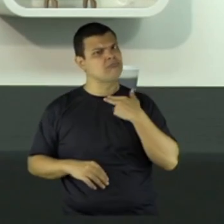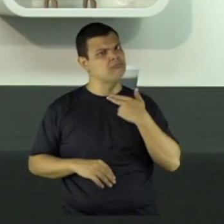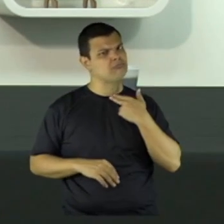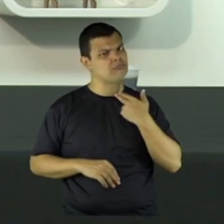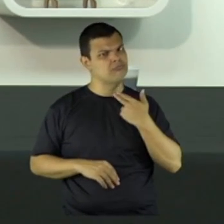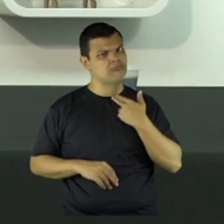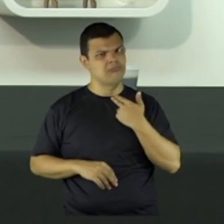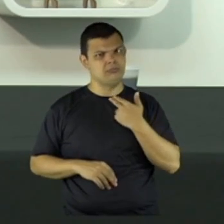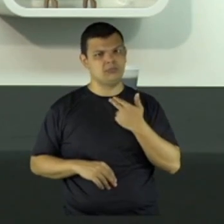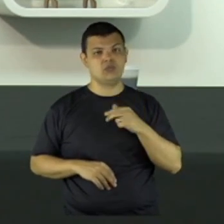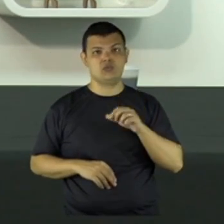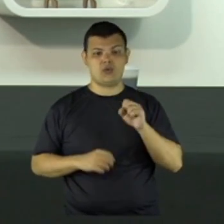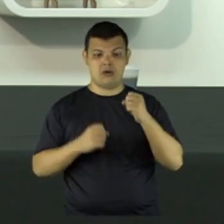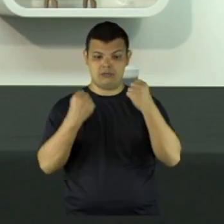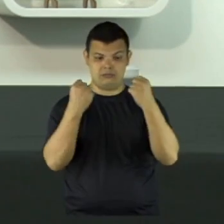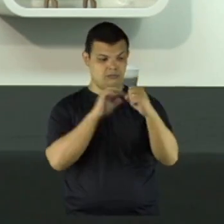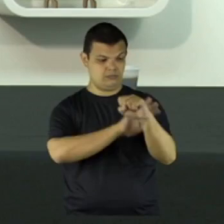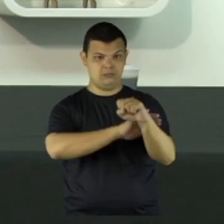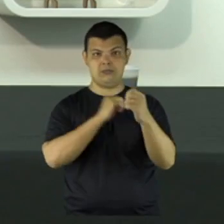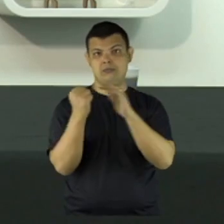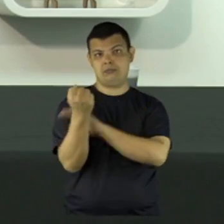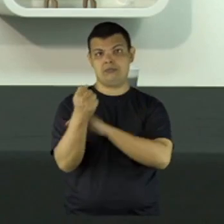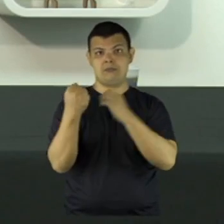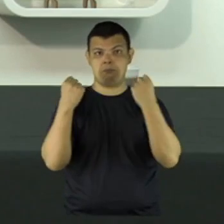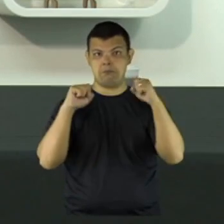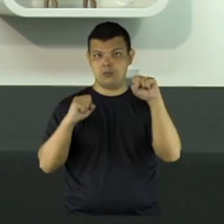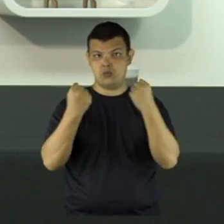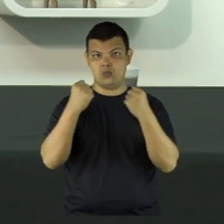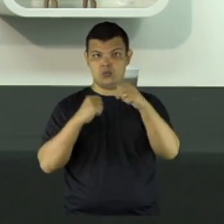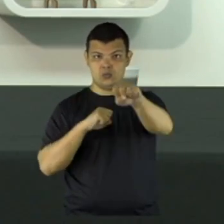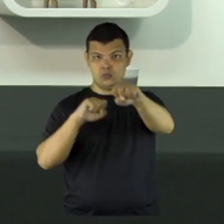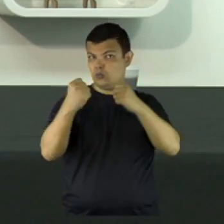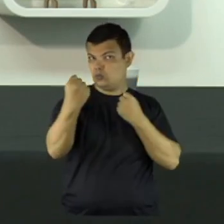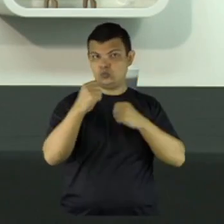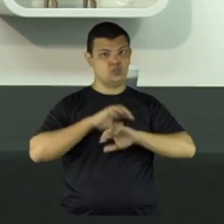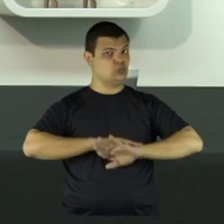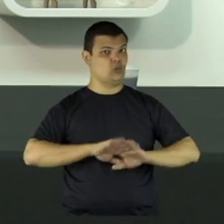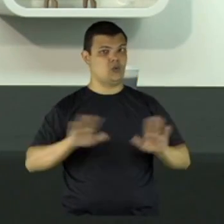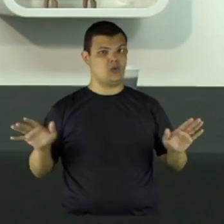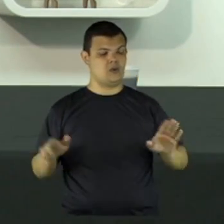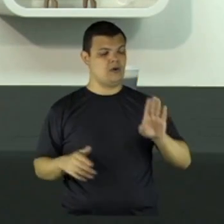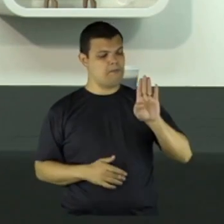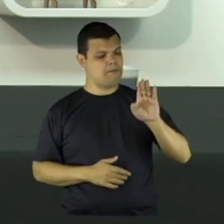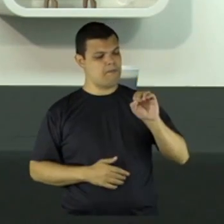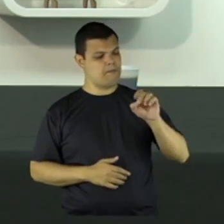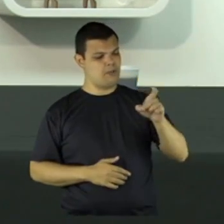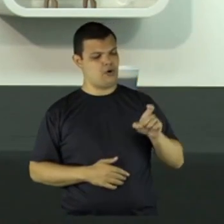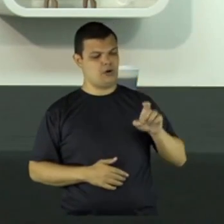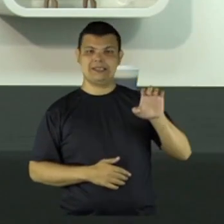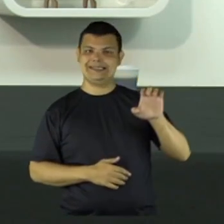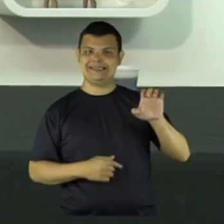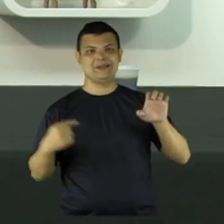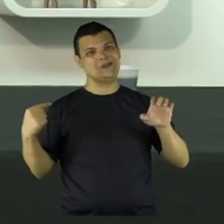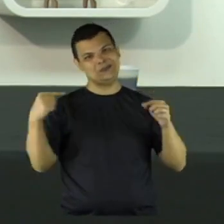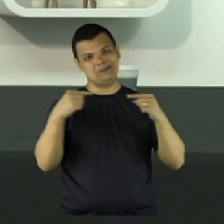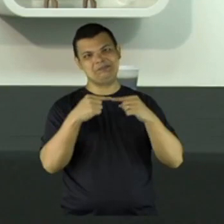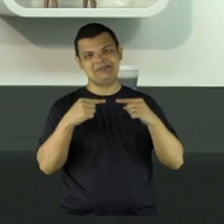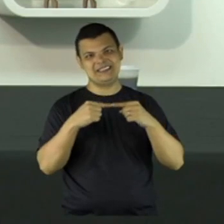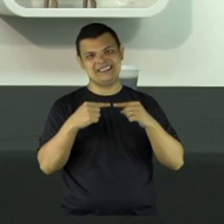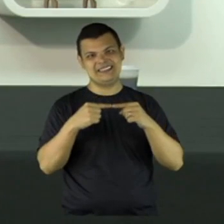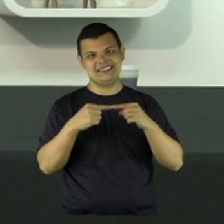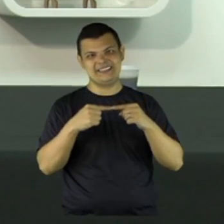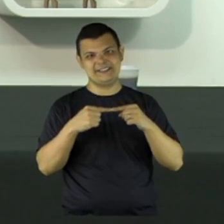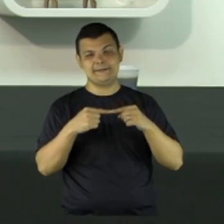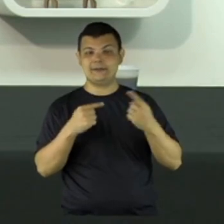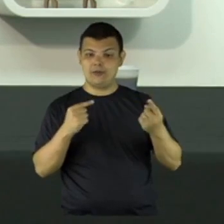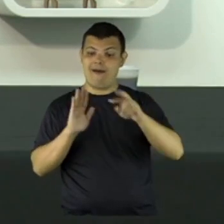boxe você apenas deve desferir golpes de punho, ou seja, golpes de socos, certo? Então é algo